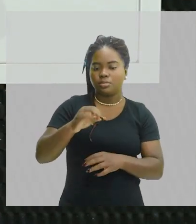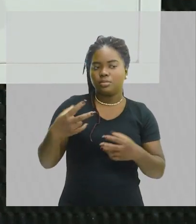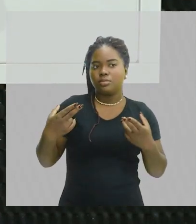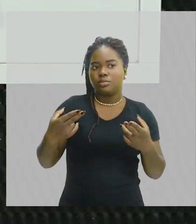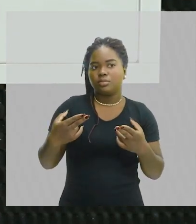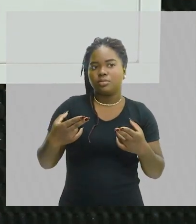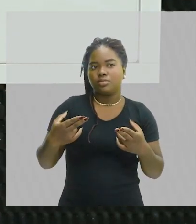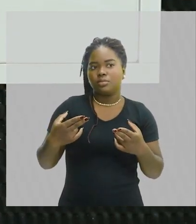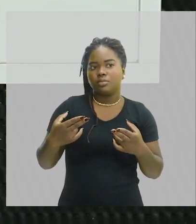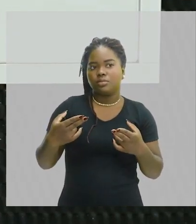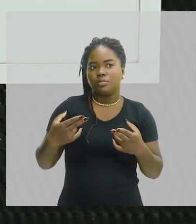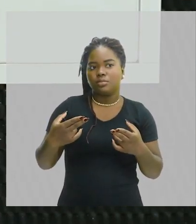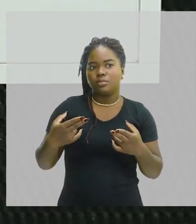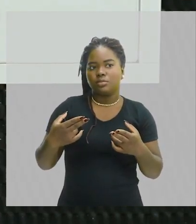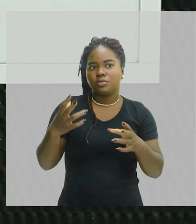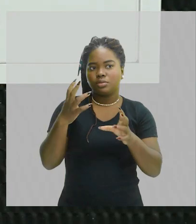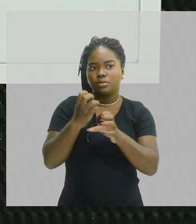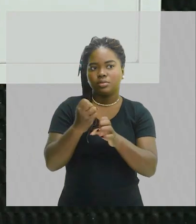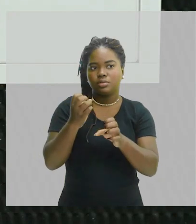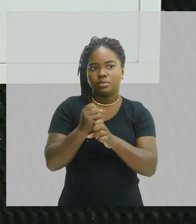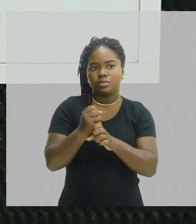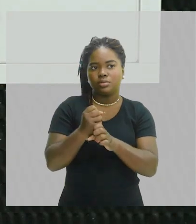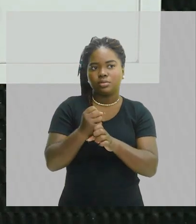ser o quê? Vai ser o somatório